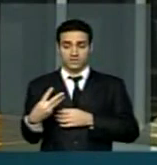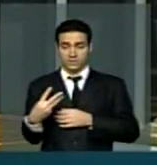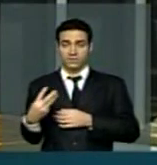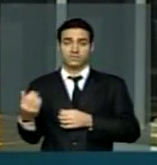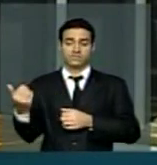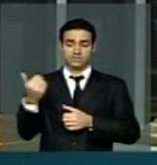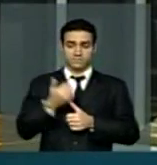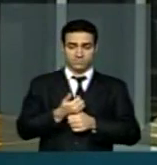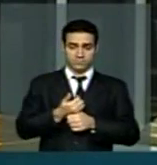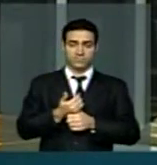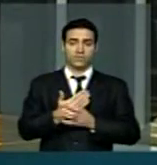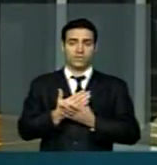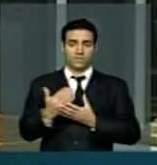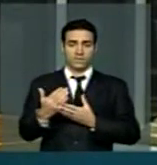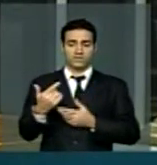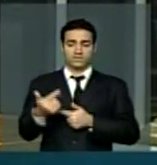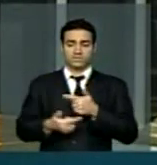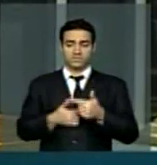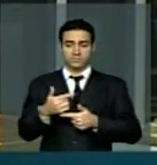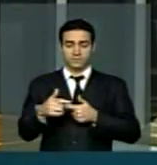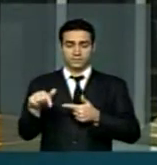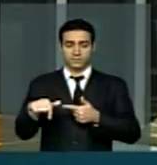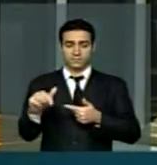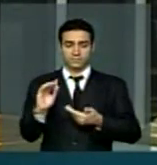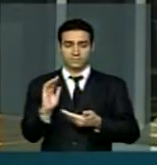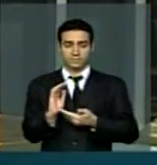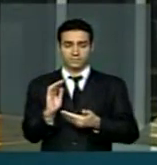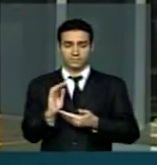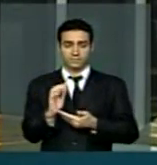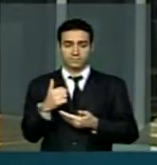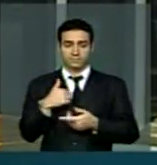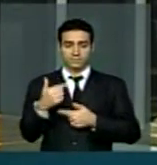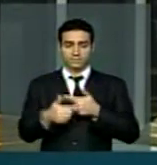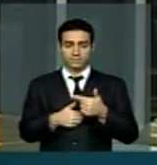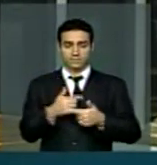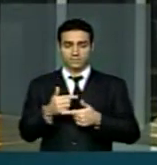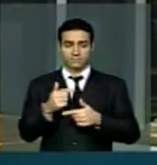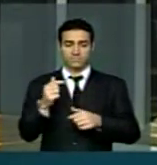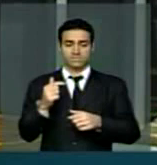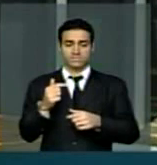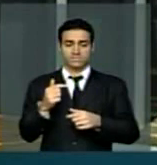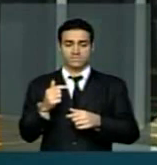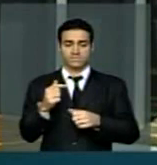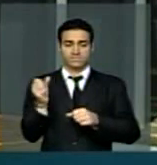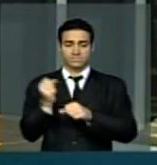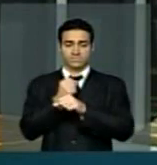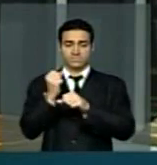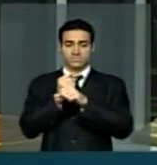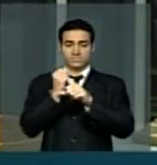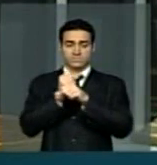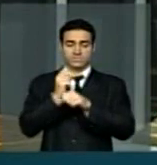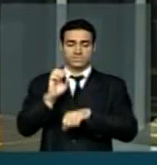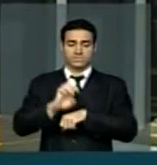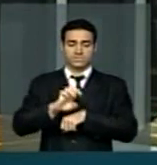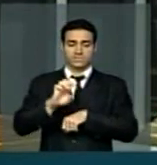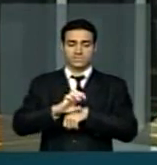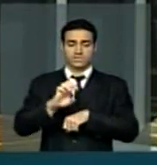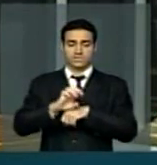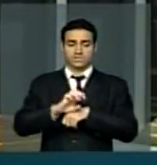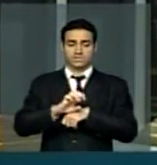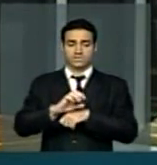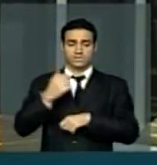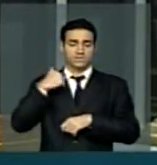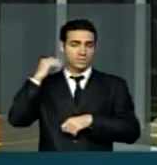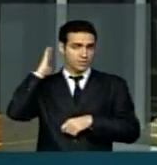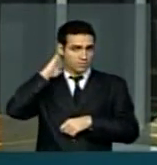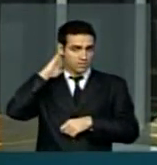nessa Câmara, trabalhando as obras estruturantes do Estado do Pará, tenho sofrido muito,